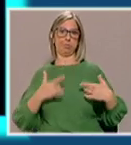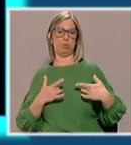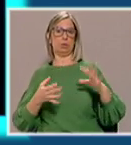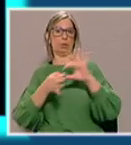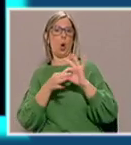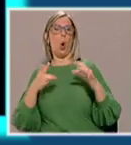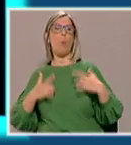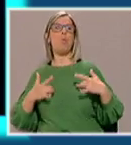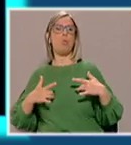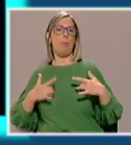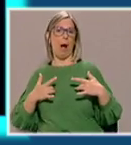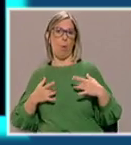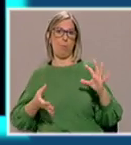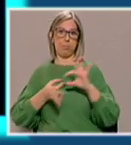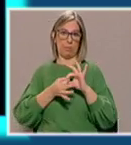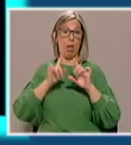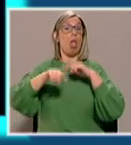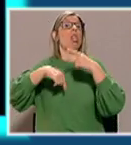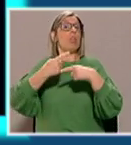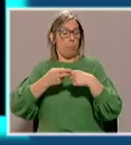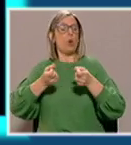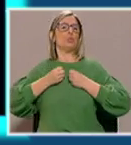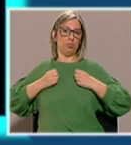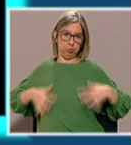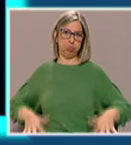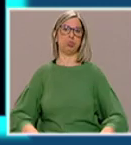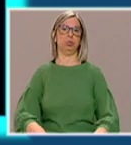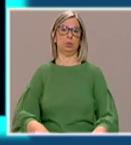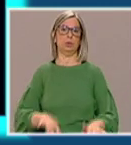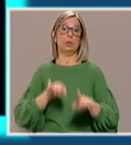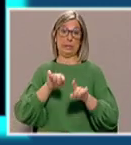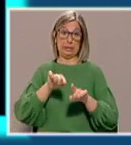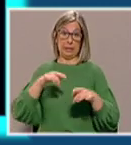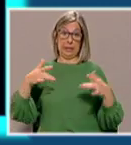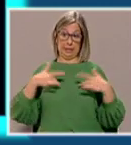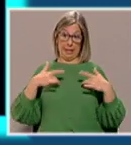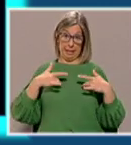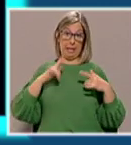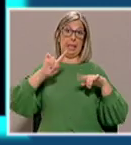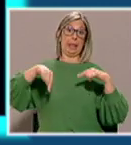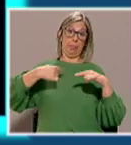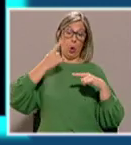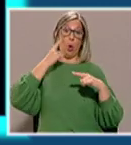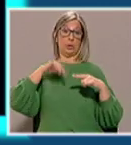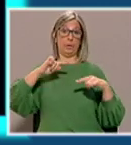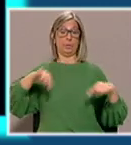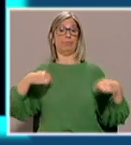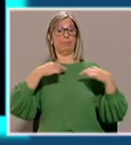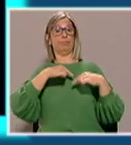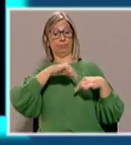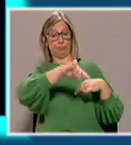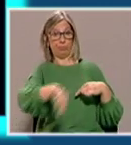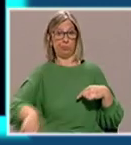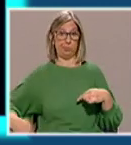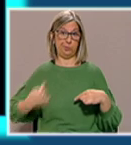todos os tecidos do organismo. Destes segue, já como sangue venoso, até ao coração, que depois o